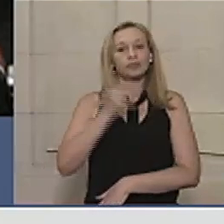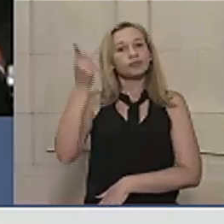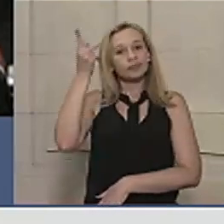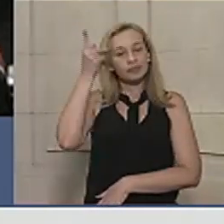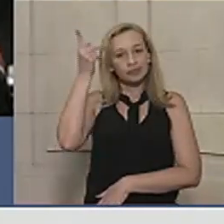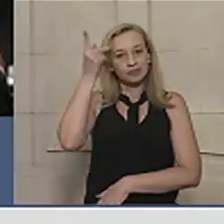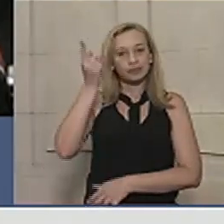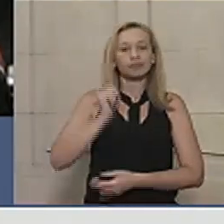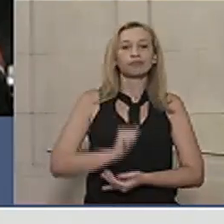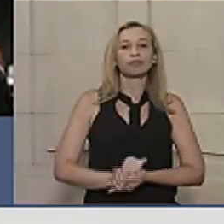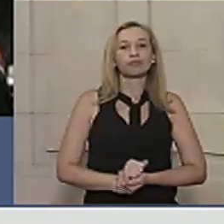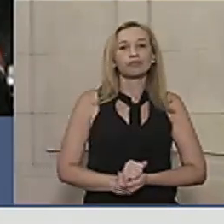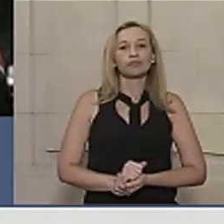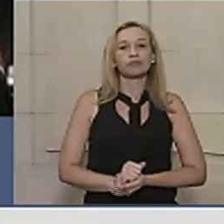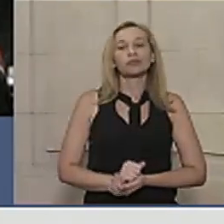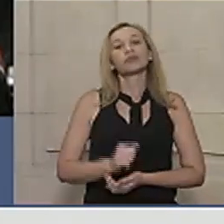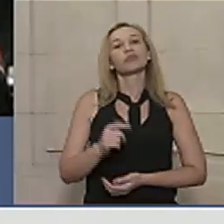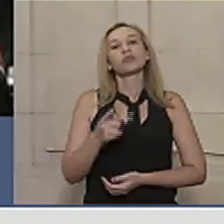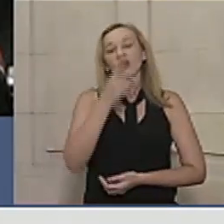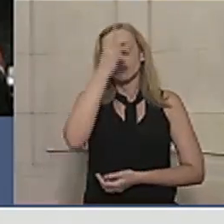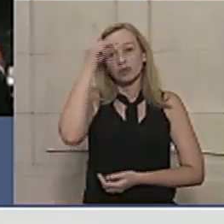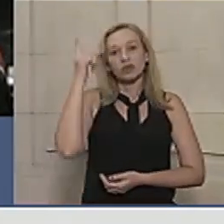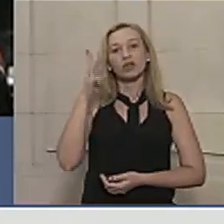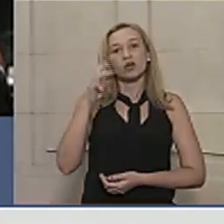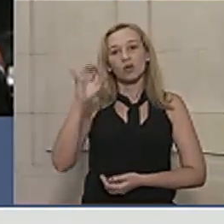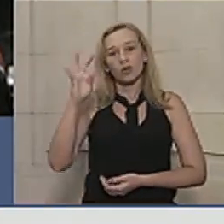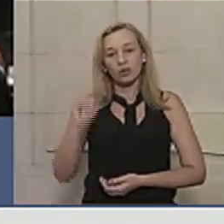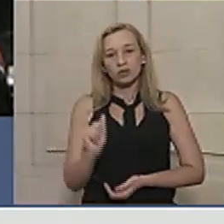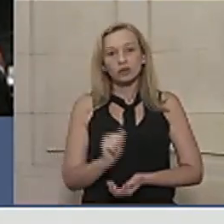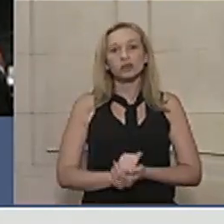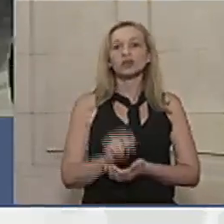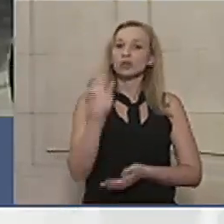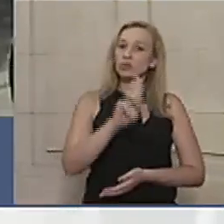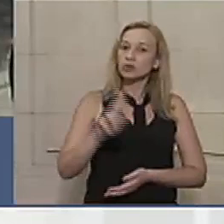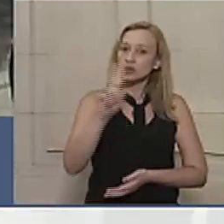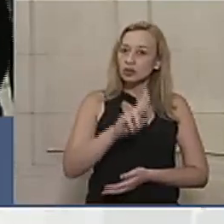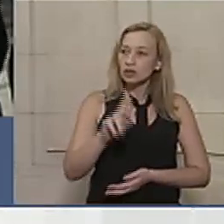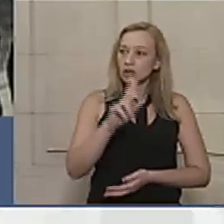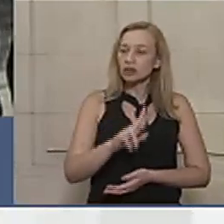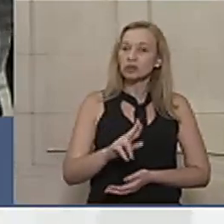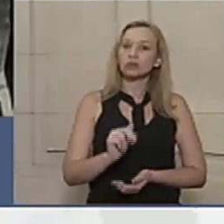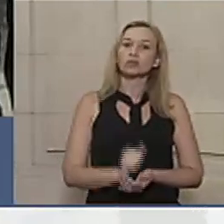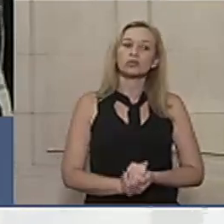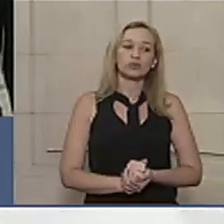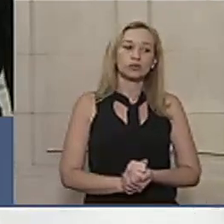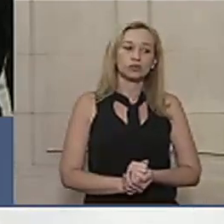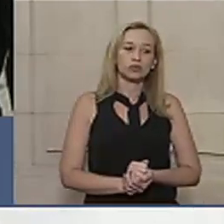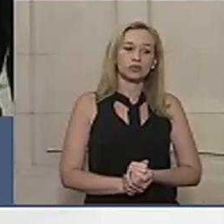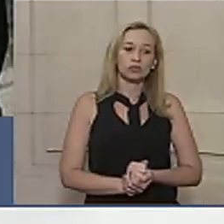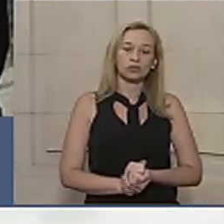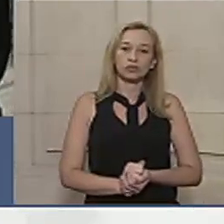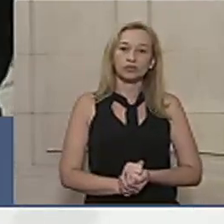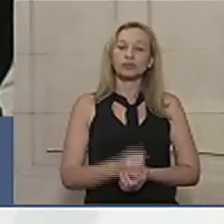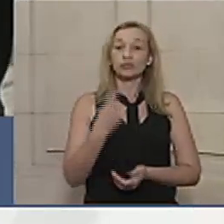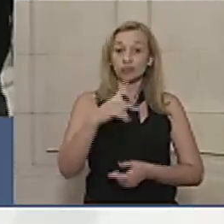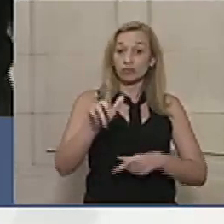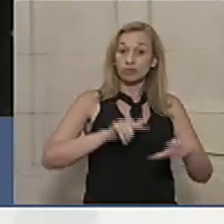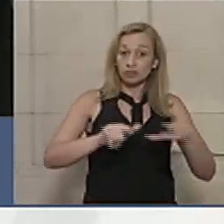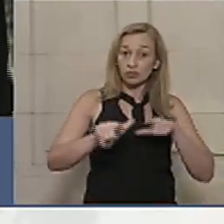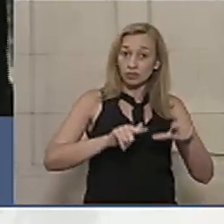Paulo, pessoal da Rota, que, usando dos meios legais moderadamente, em exercício legal da legítima